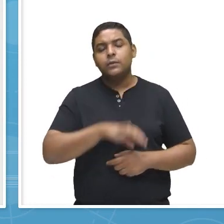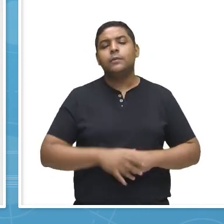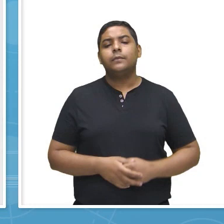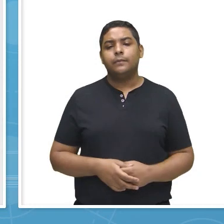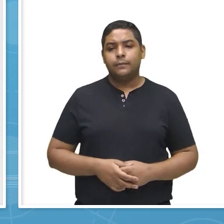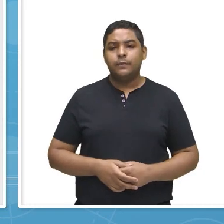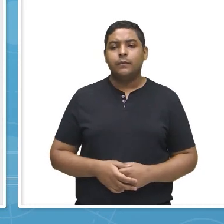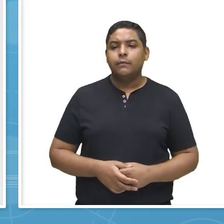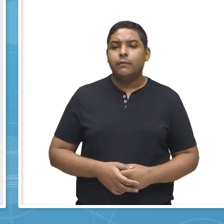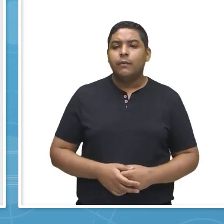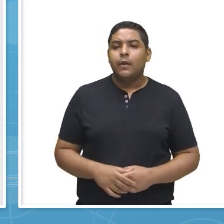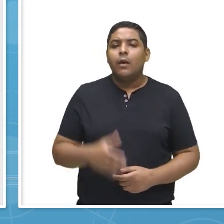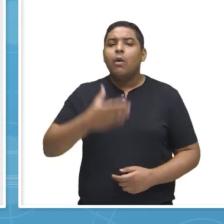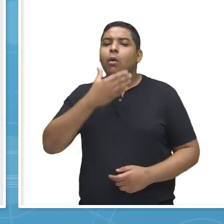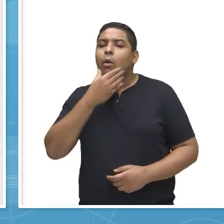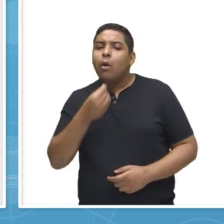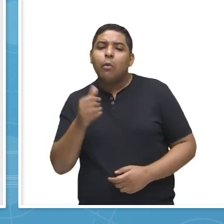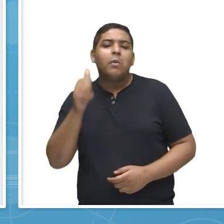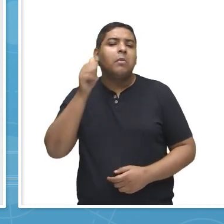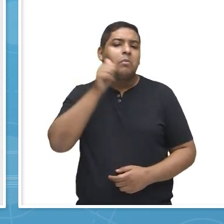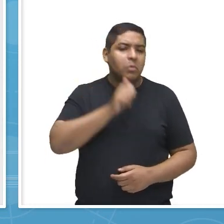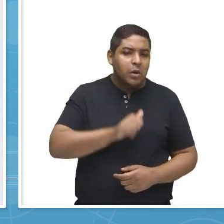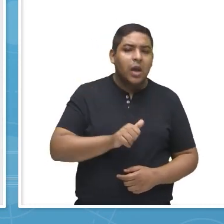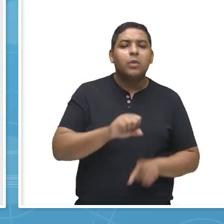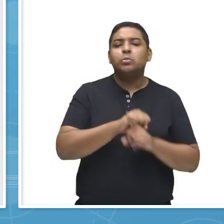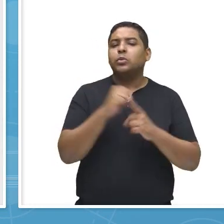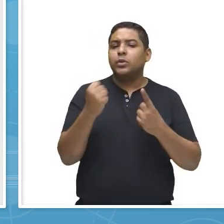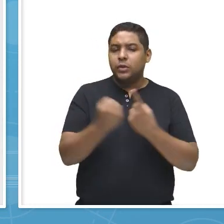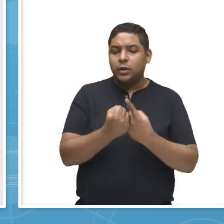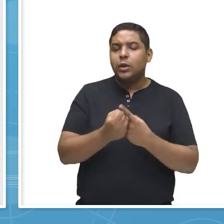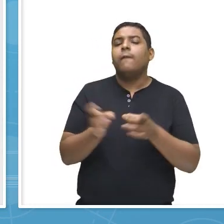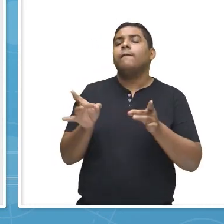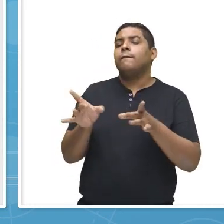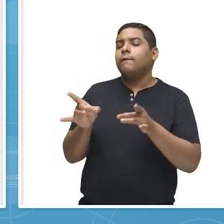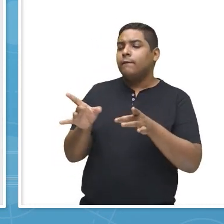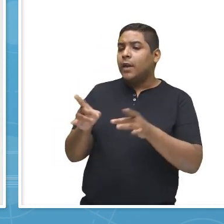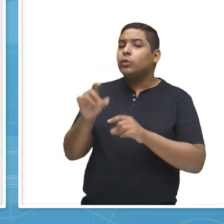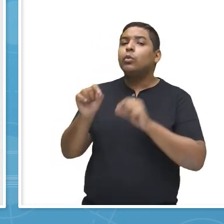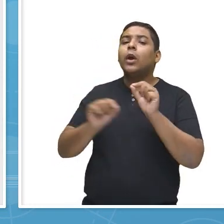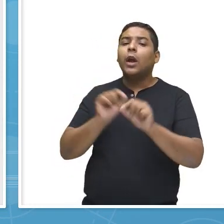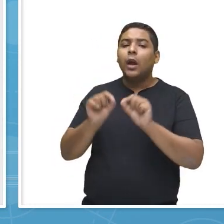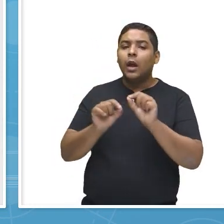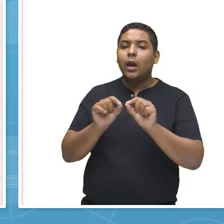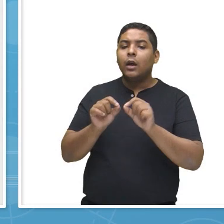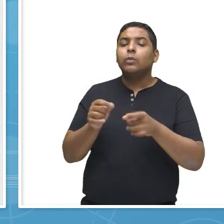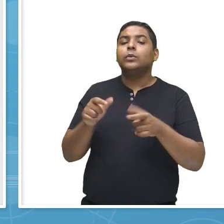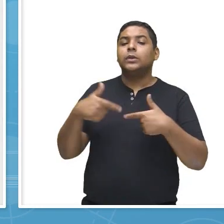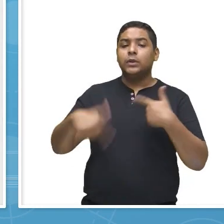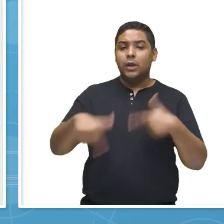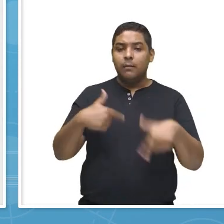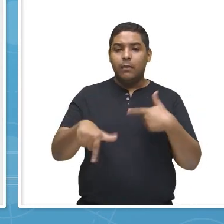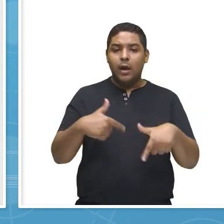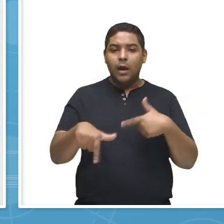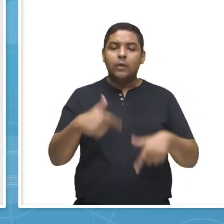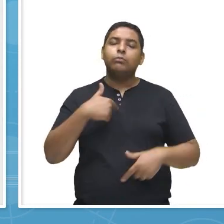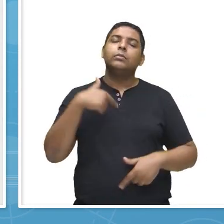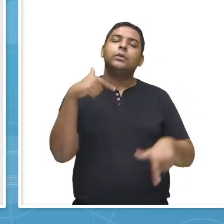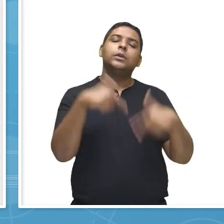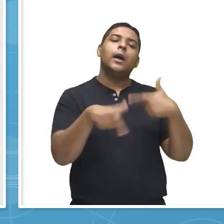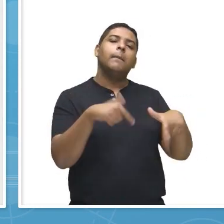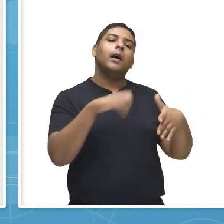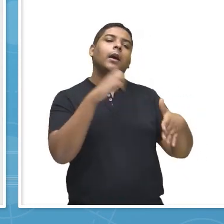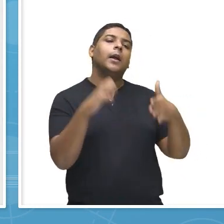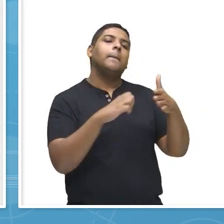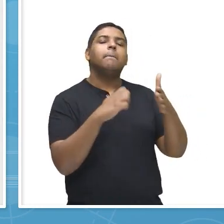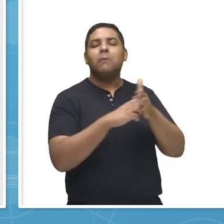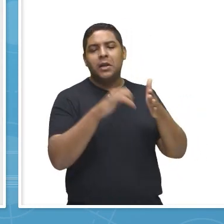O homem, né, a mulher, a sociedade vende a sua força de trabalho, tá? Porque ele não detém